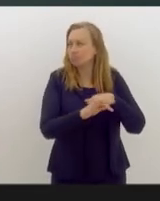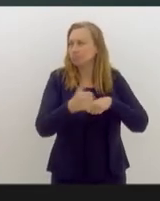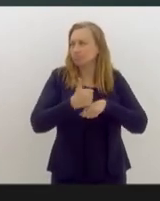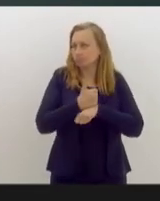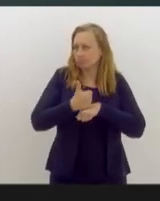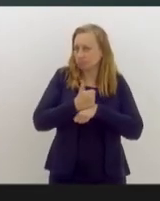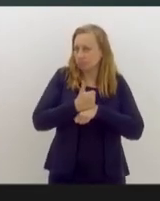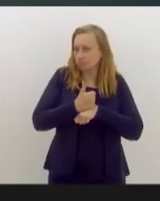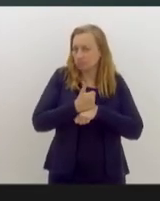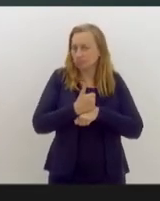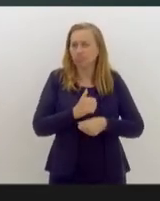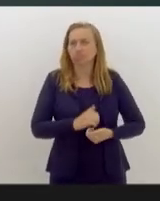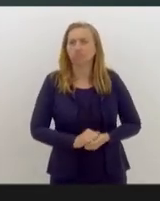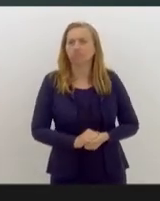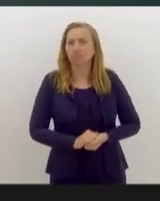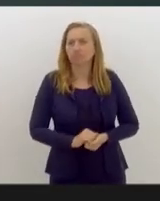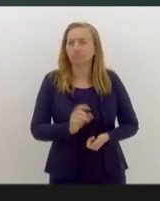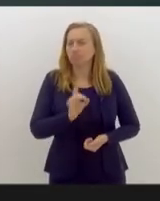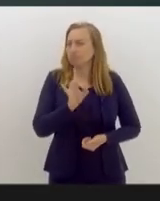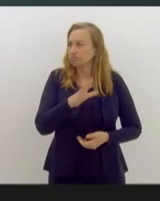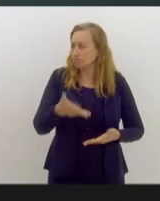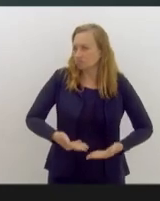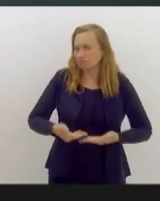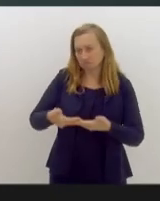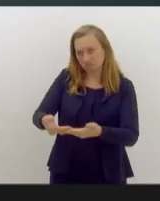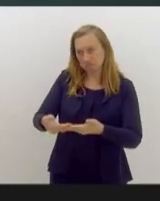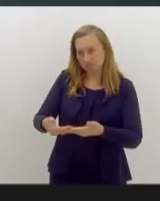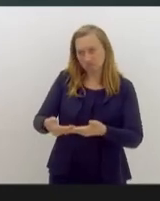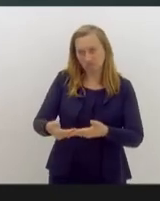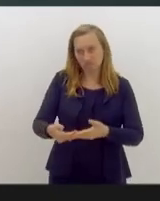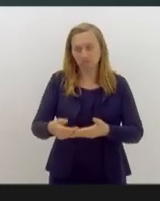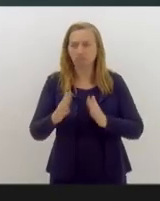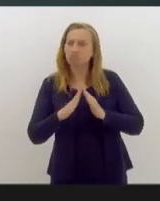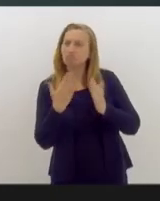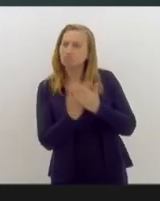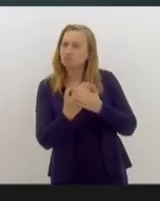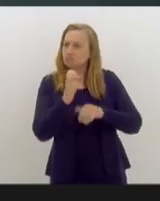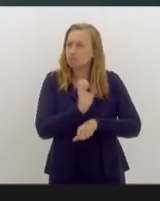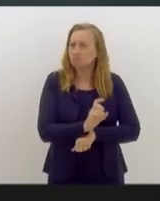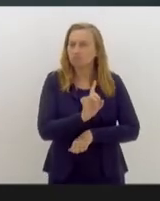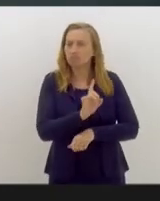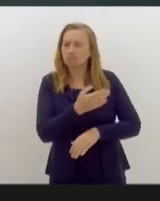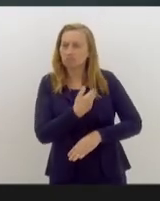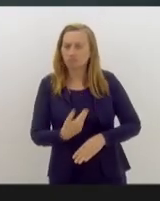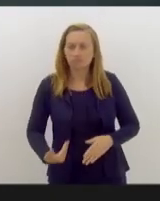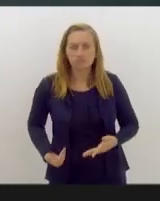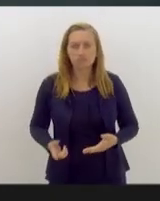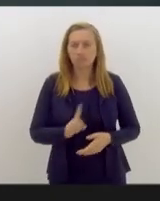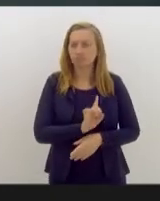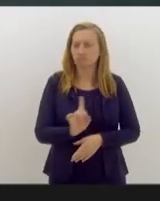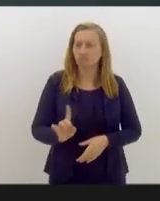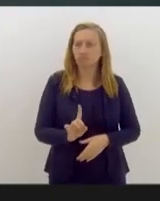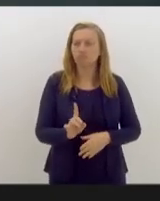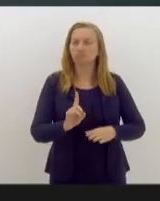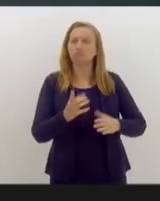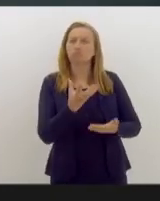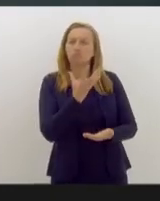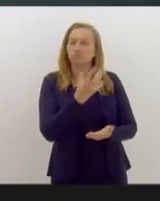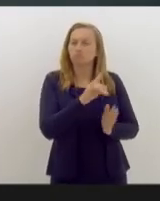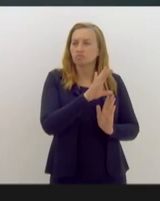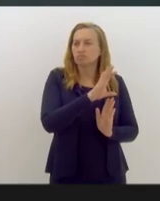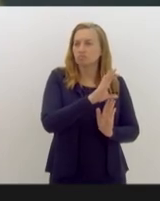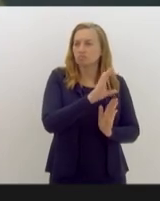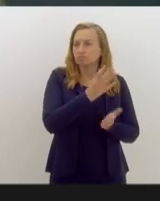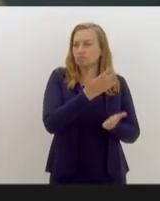profissional, ela não é oferecida na escola pública. Portanto, o aluno está matriculado em uma